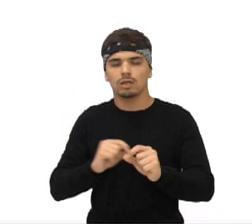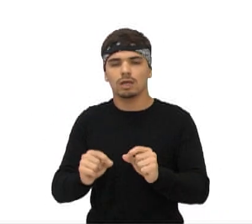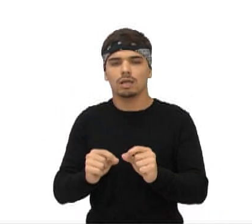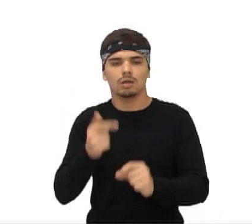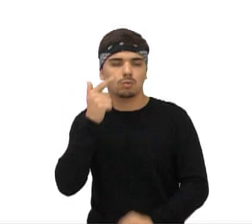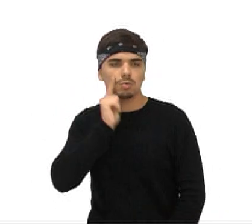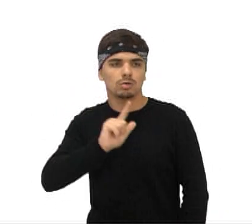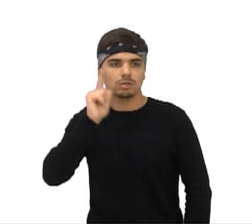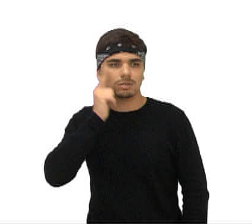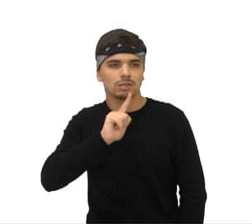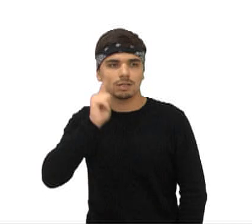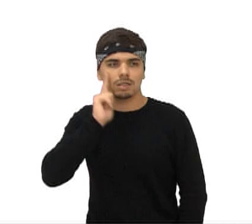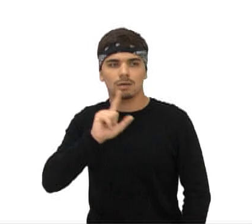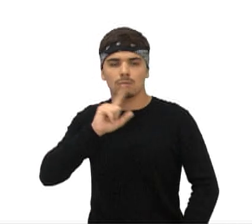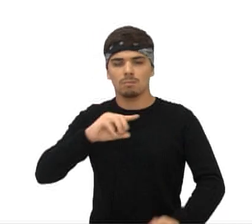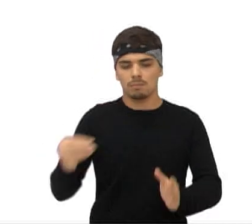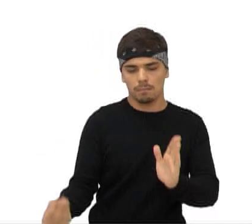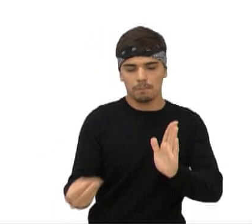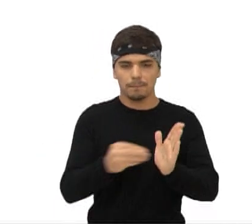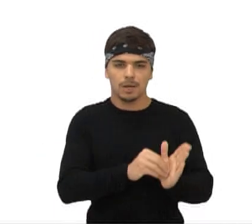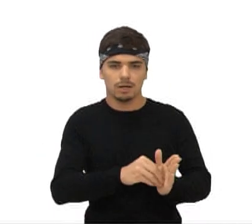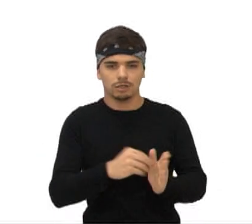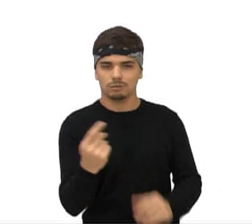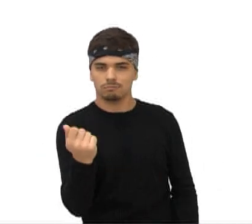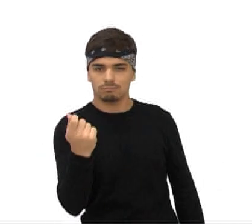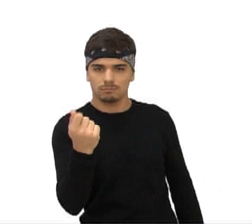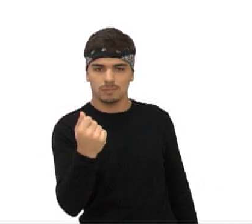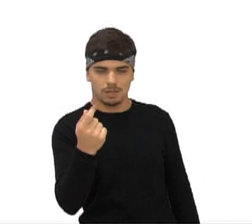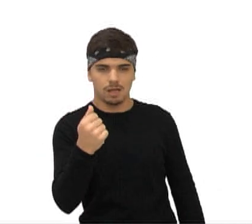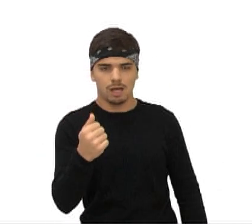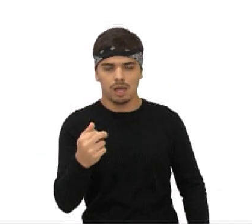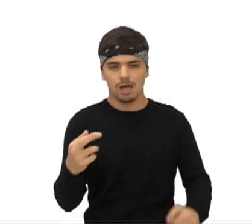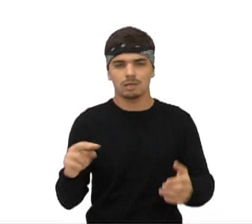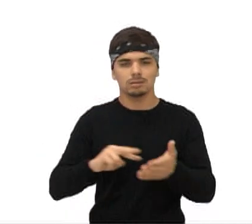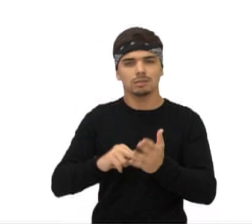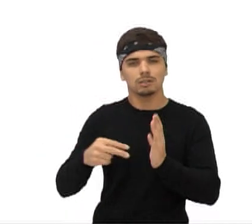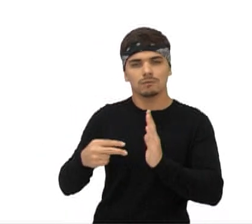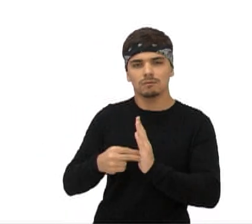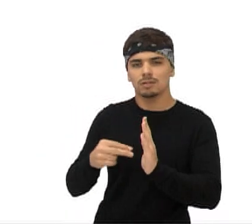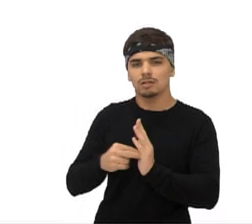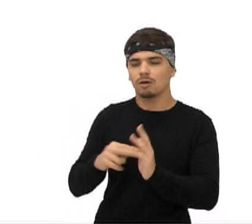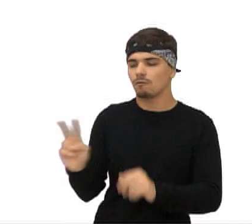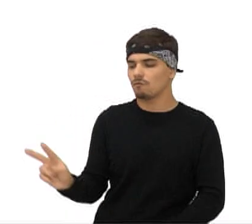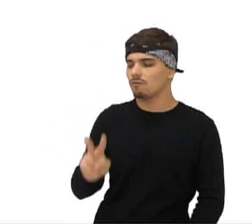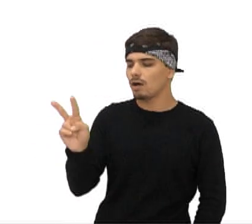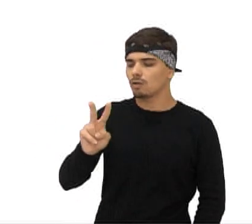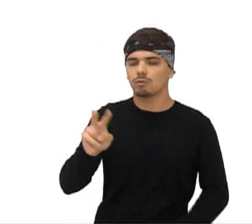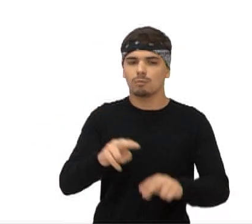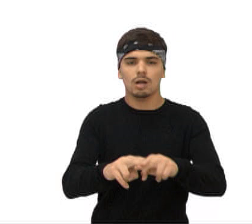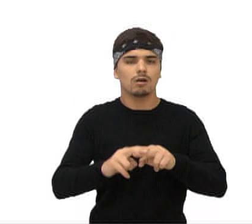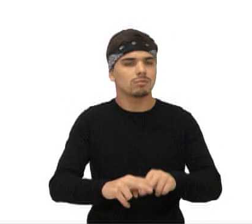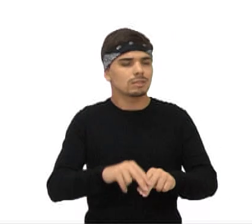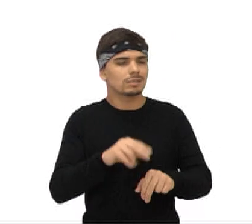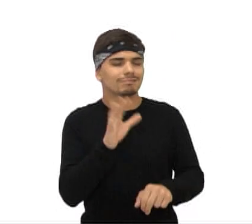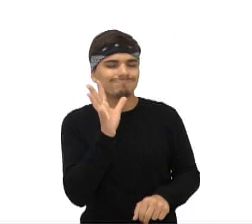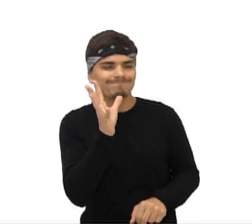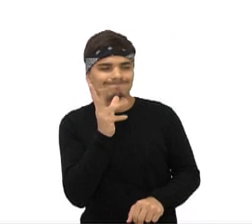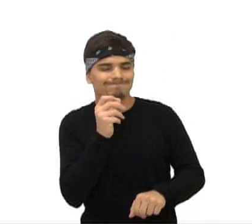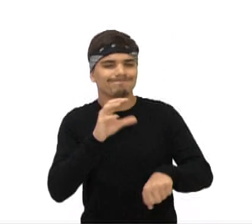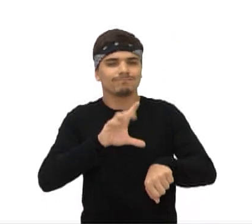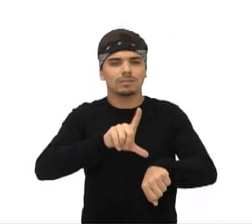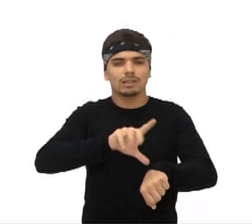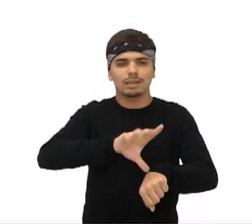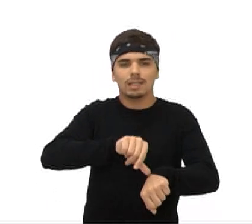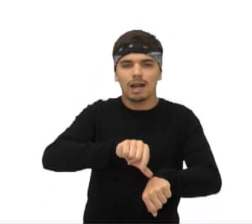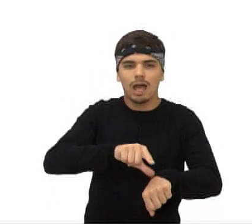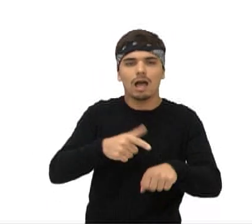de uma aplicação financeira, que é o valor referente ao atraso no pagamento de uma prestação ou a quantia